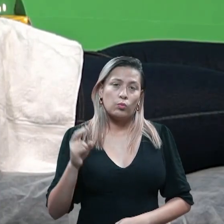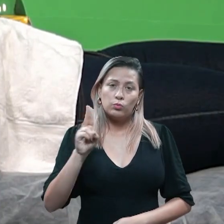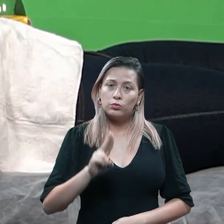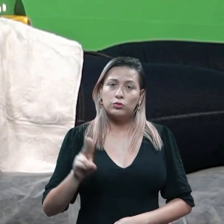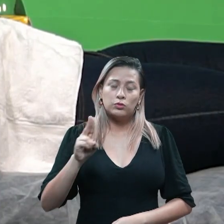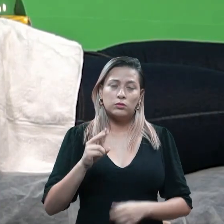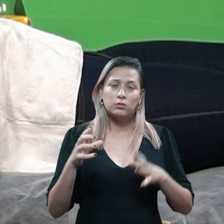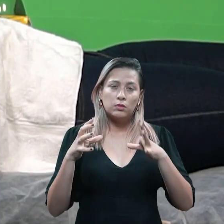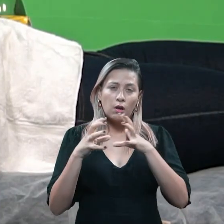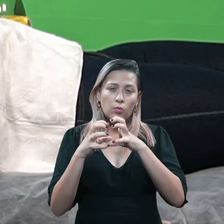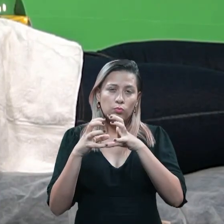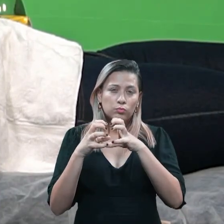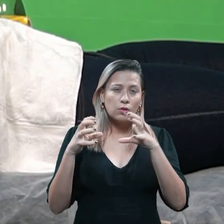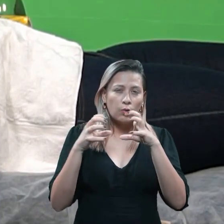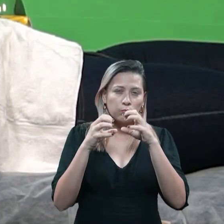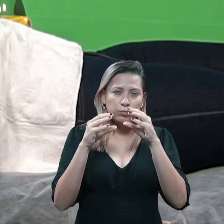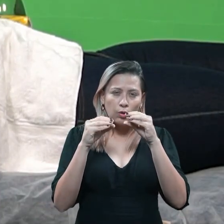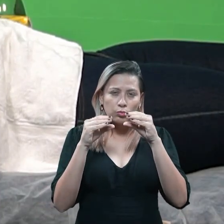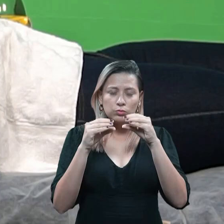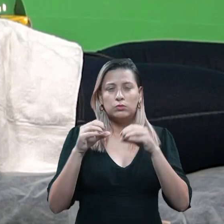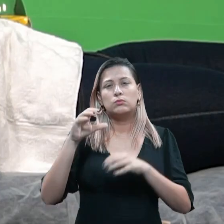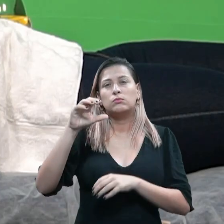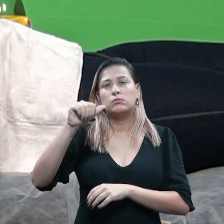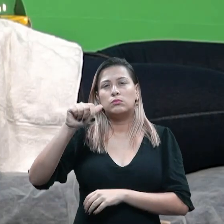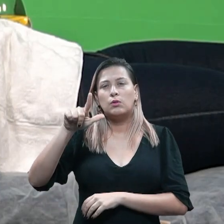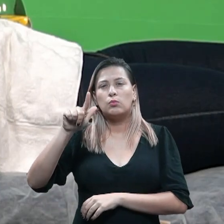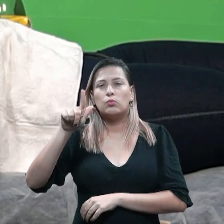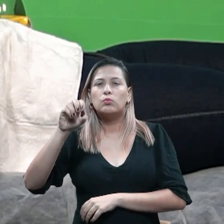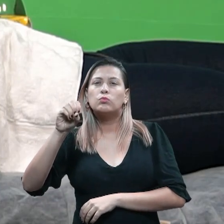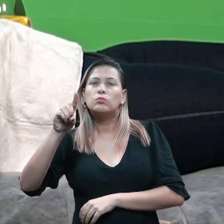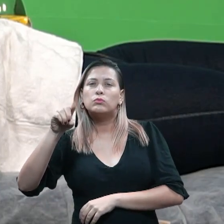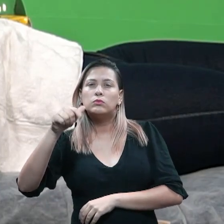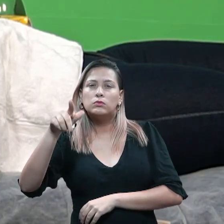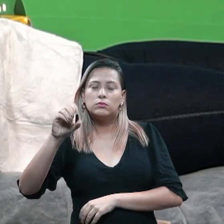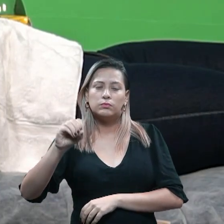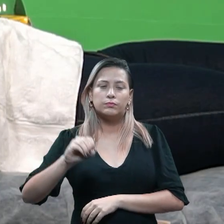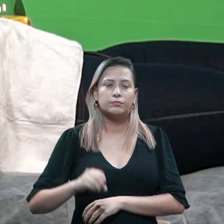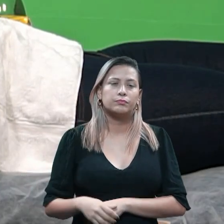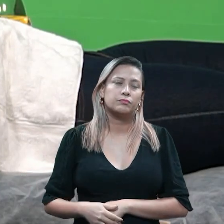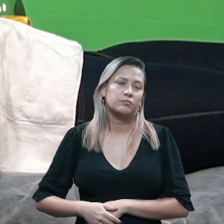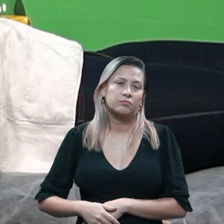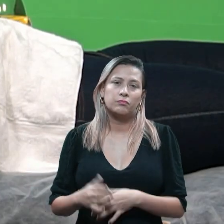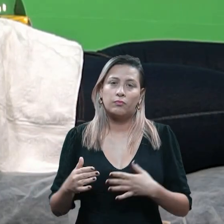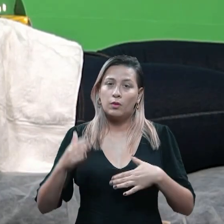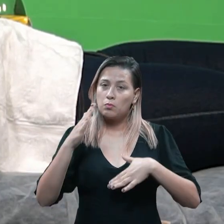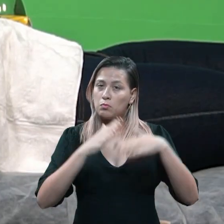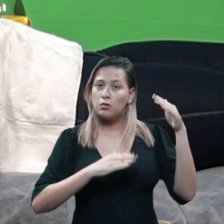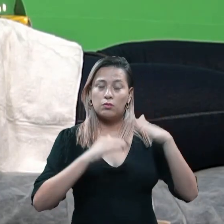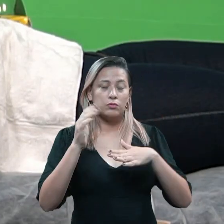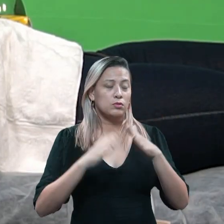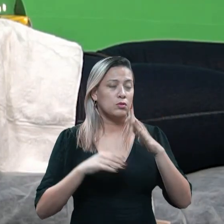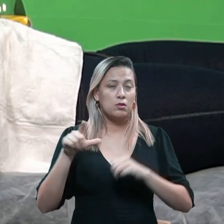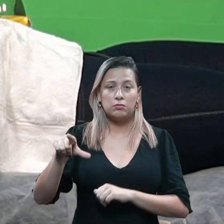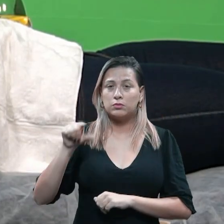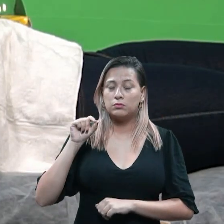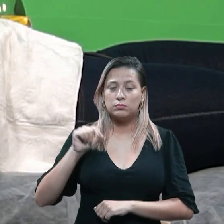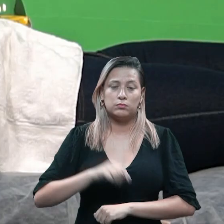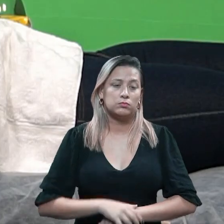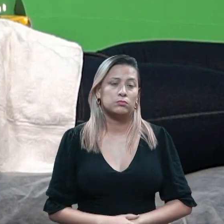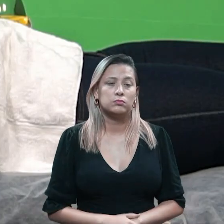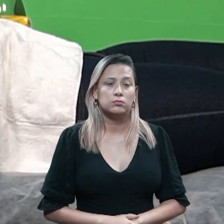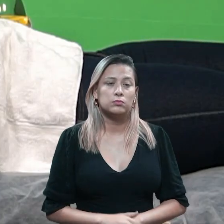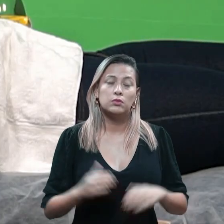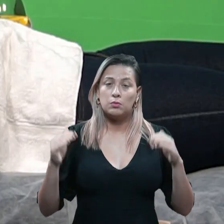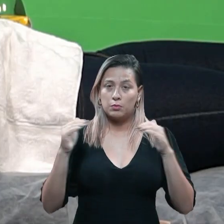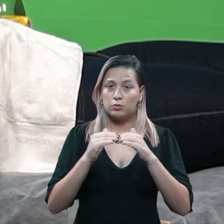Pode retirar com água. Isso aí fica a critério do profissional. E de acordo com o produto,